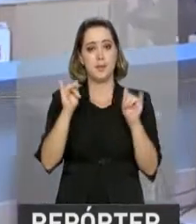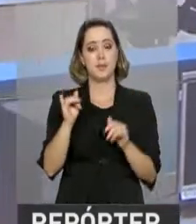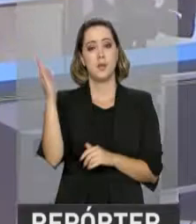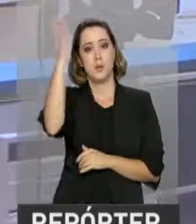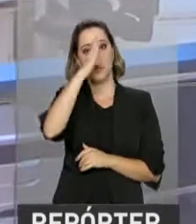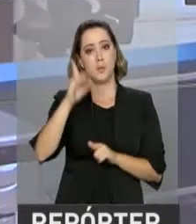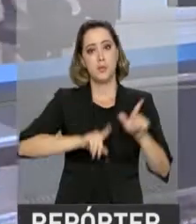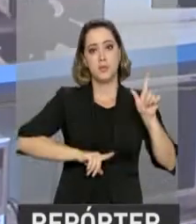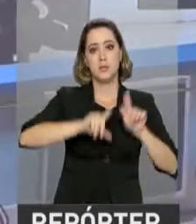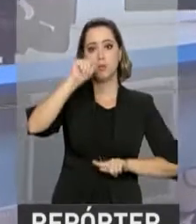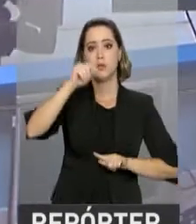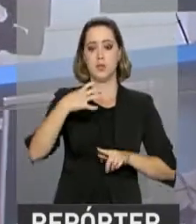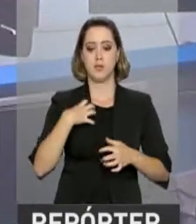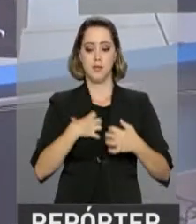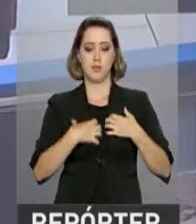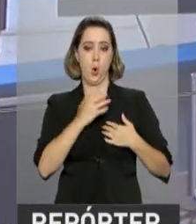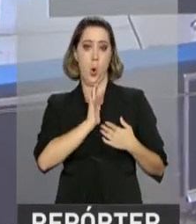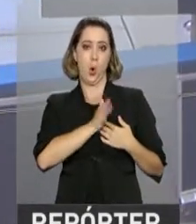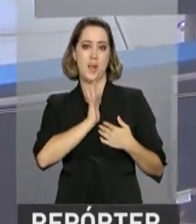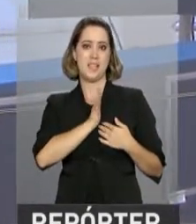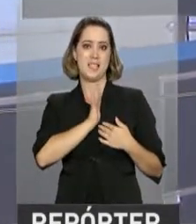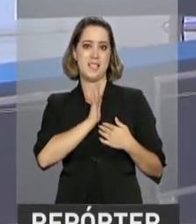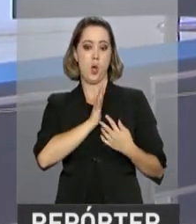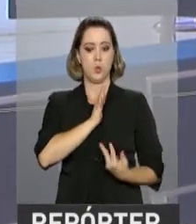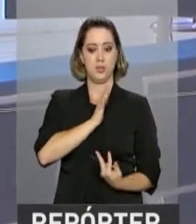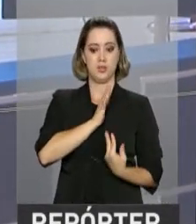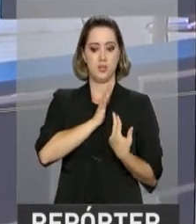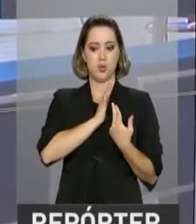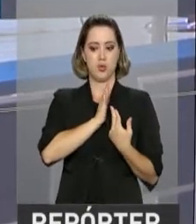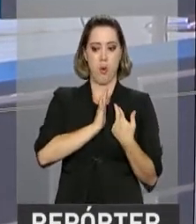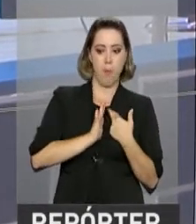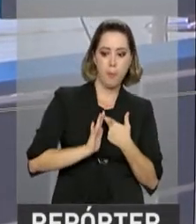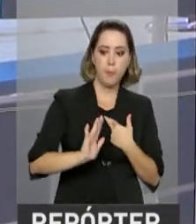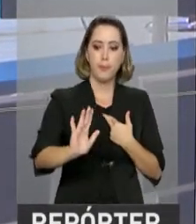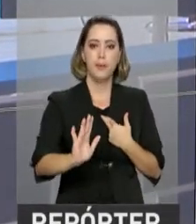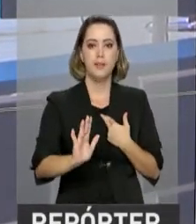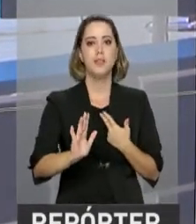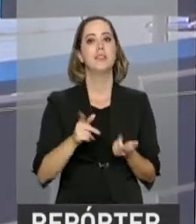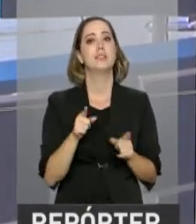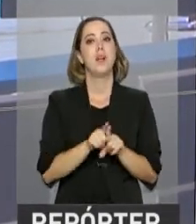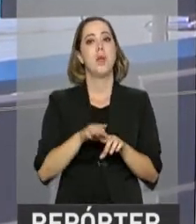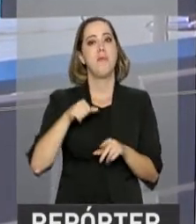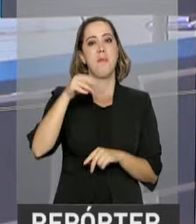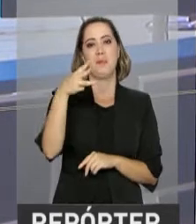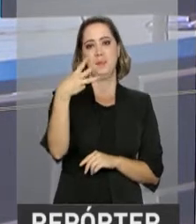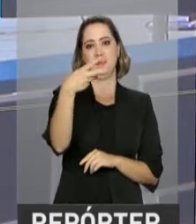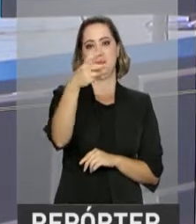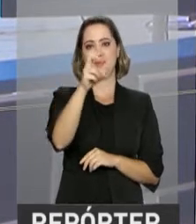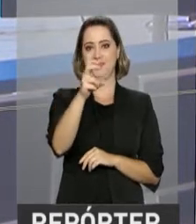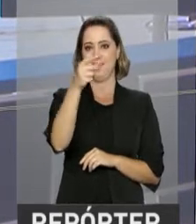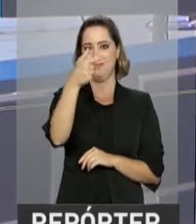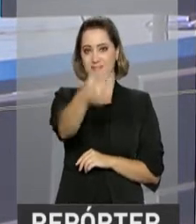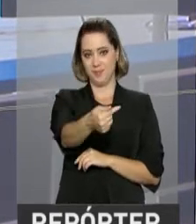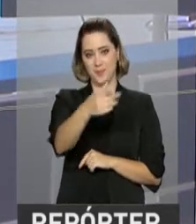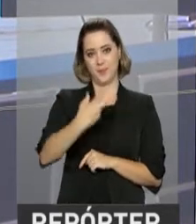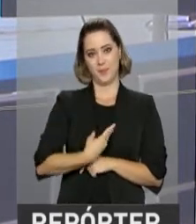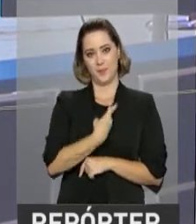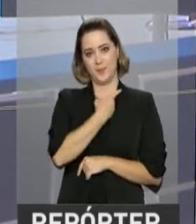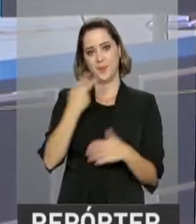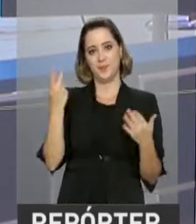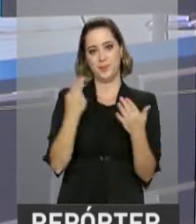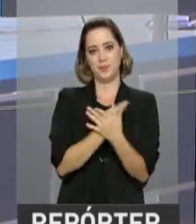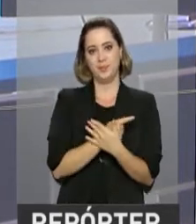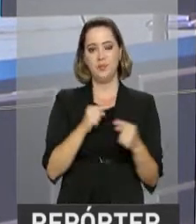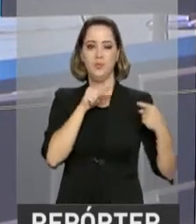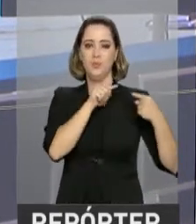nos transplantes de coração no ano passado com 357 1 cirurgias feitas de acordo com o governo